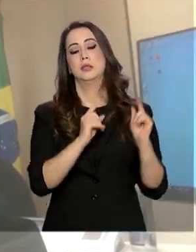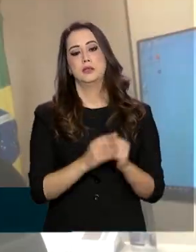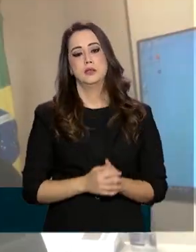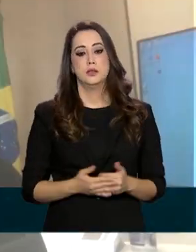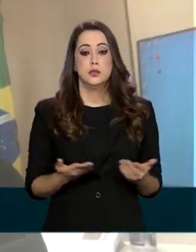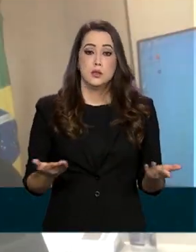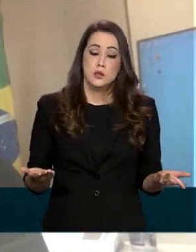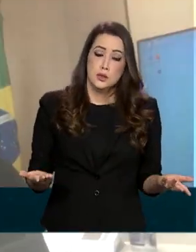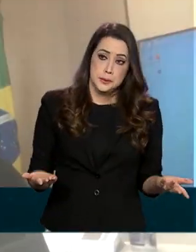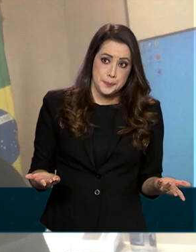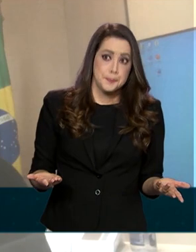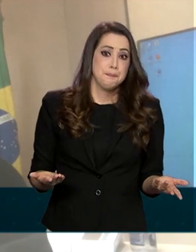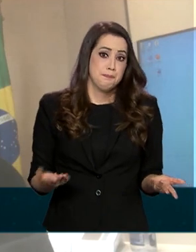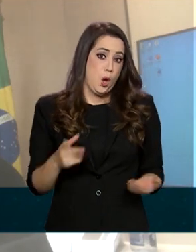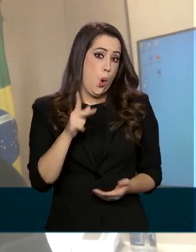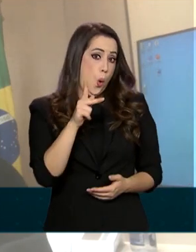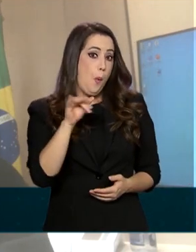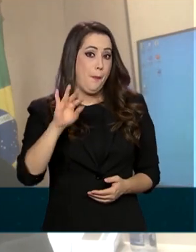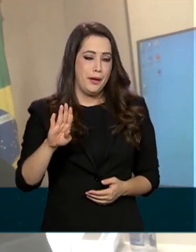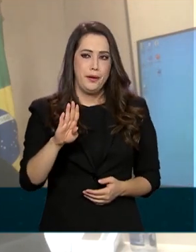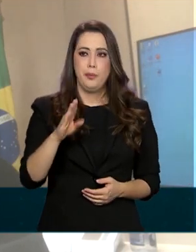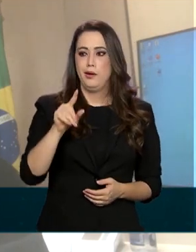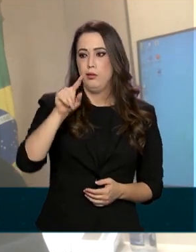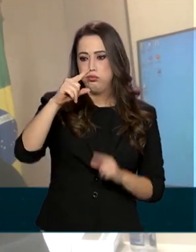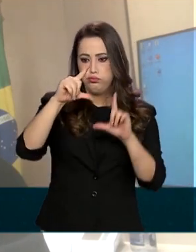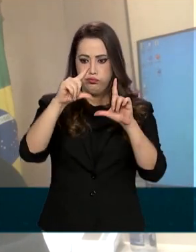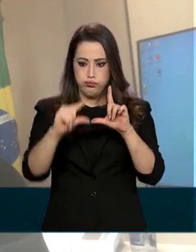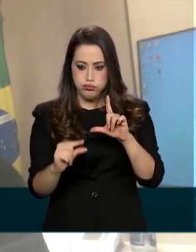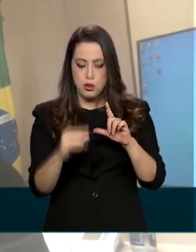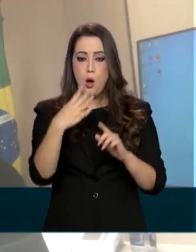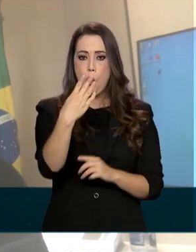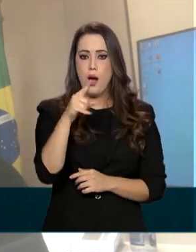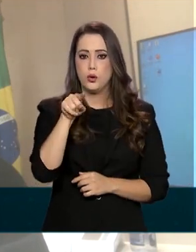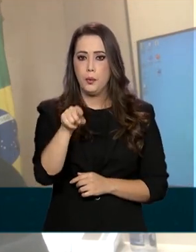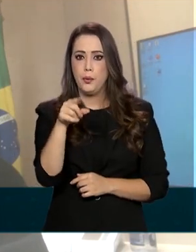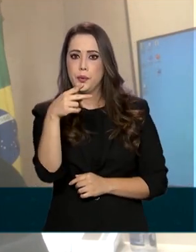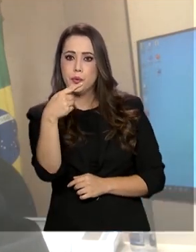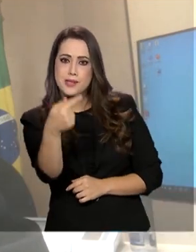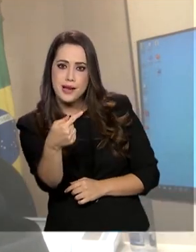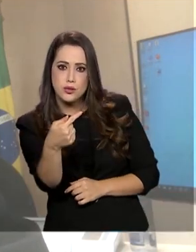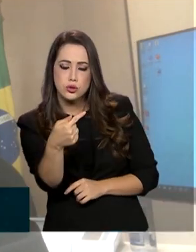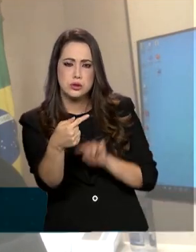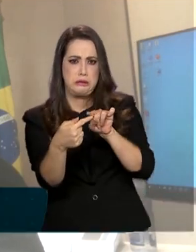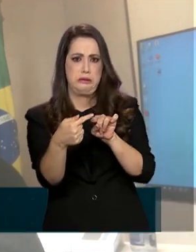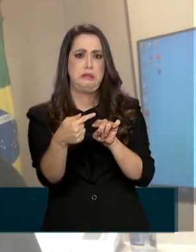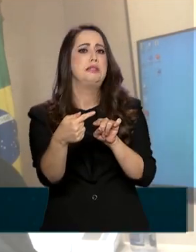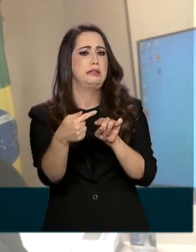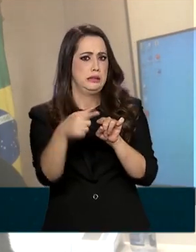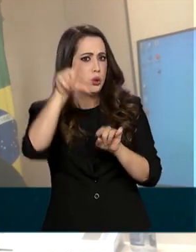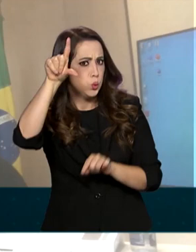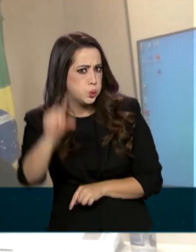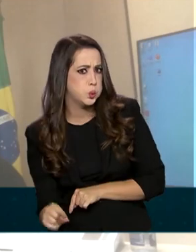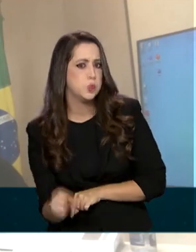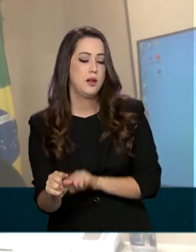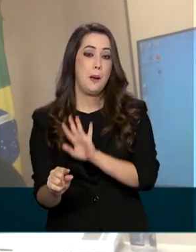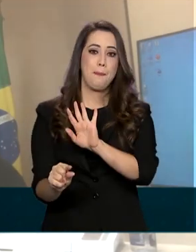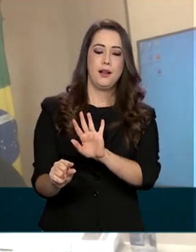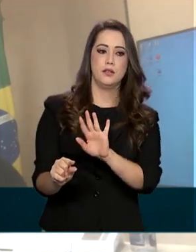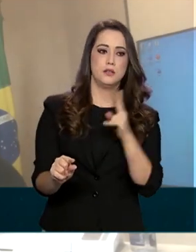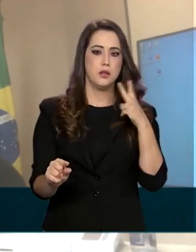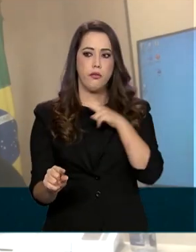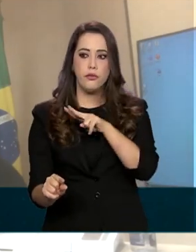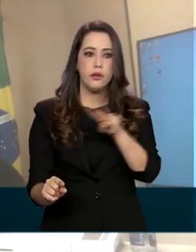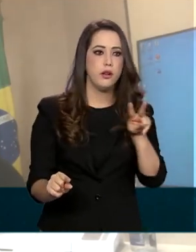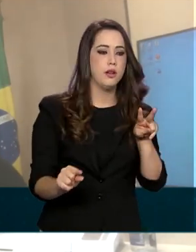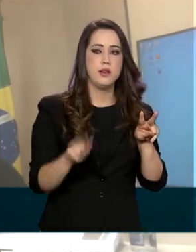queda do PIB de 4,7%, 4,8% ainda é uma queda muito brusca. Mas quando você olha o que as pessoas